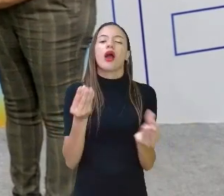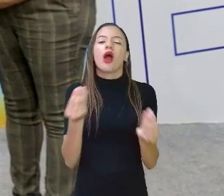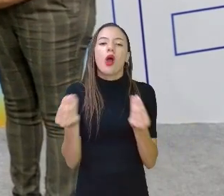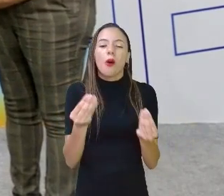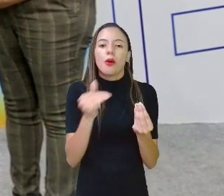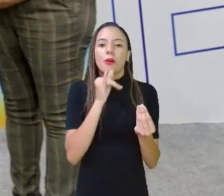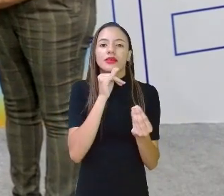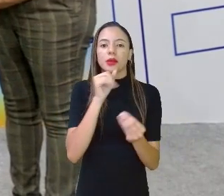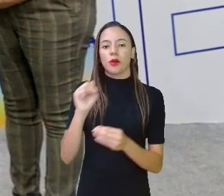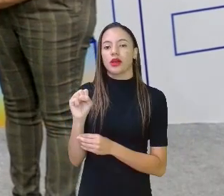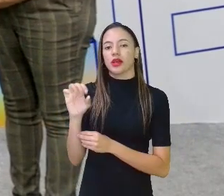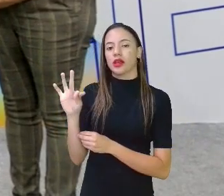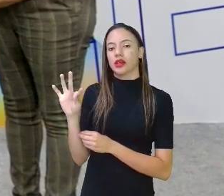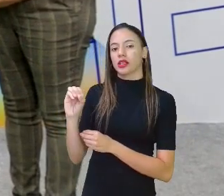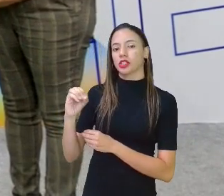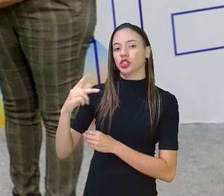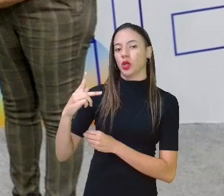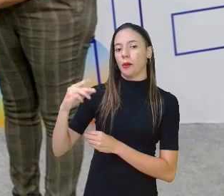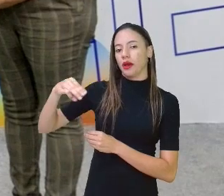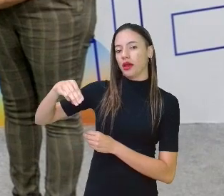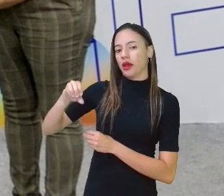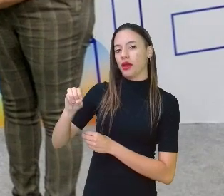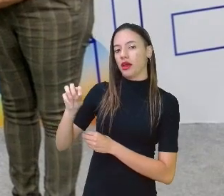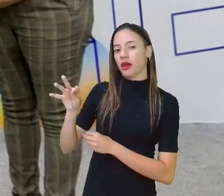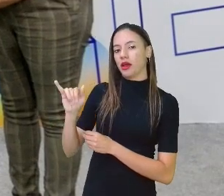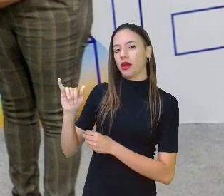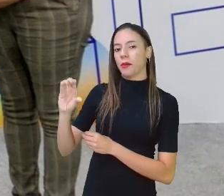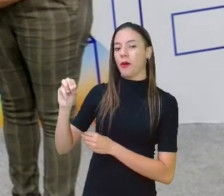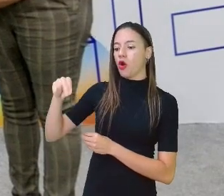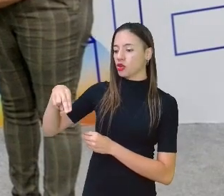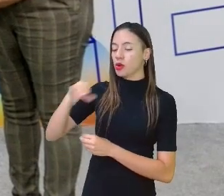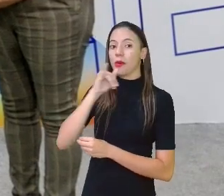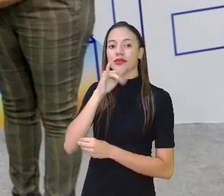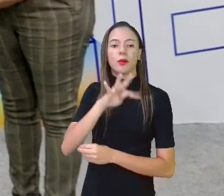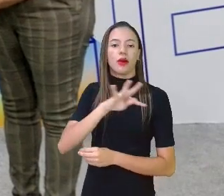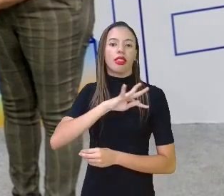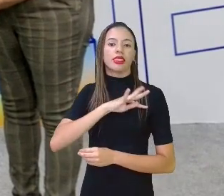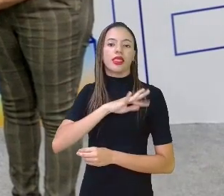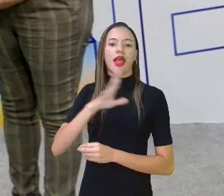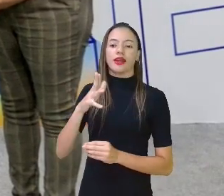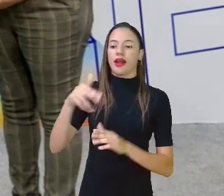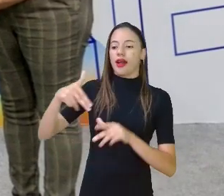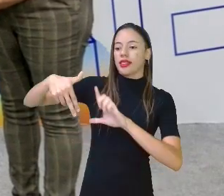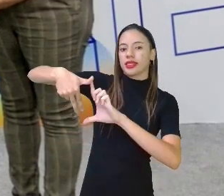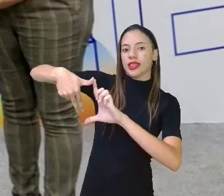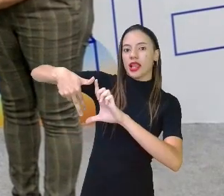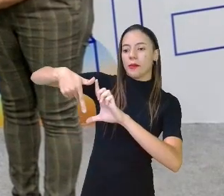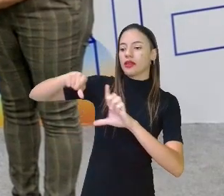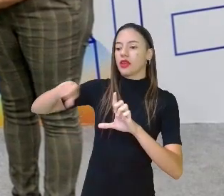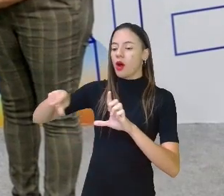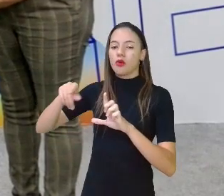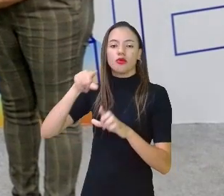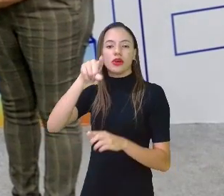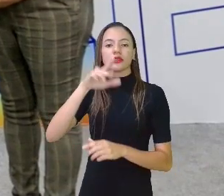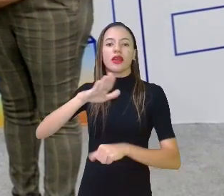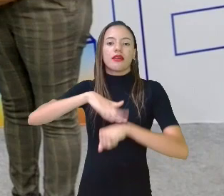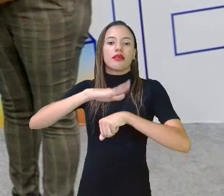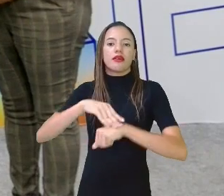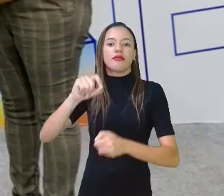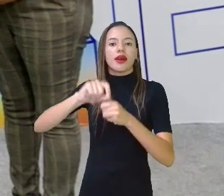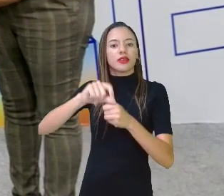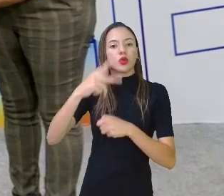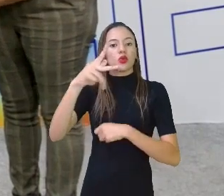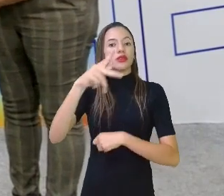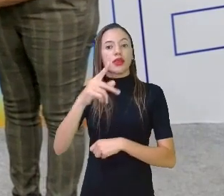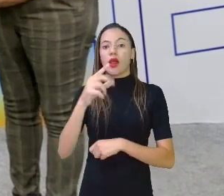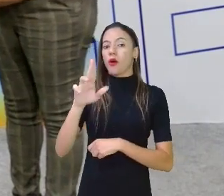stop motion, uma técnica, tá? De desenho de animação, que você vai construindo, no final tá lá o seu baixo relevo. Baixo